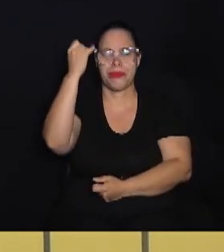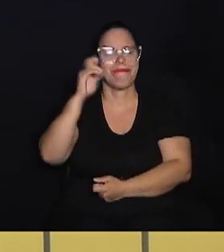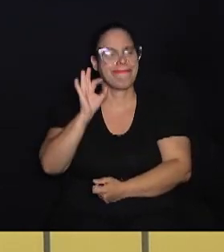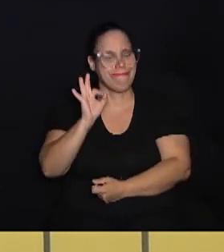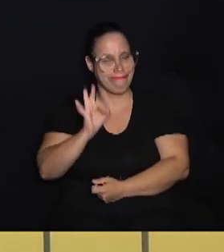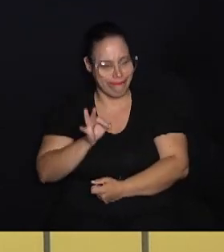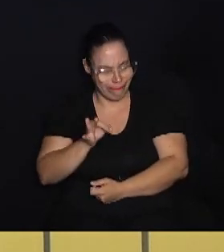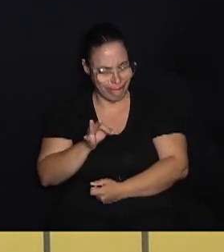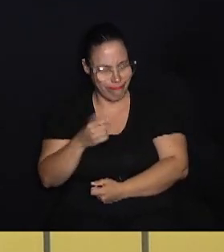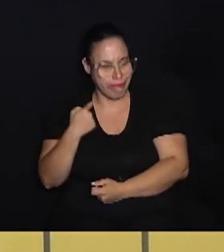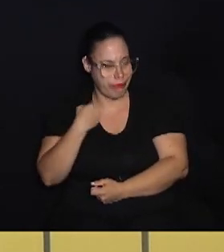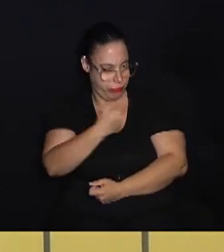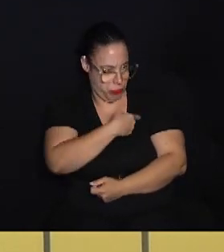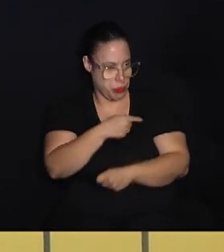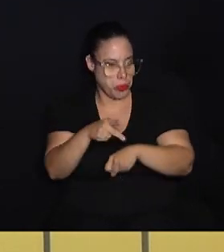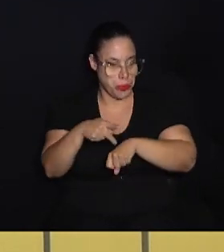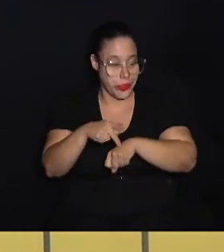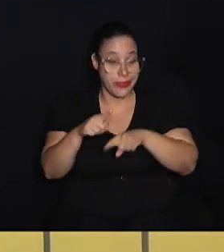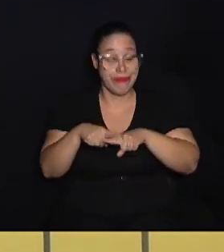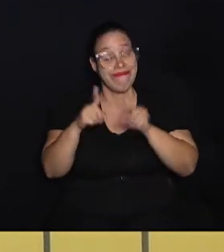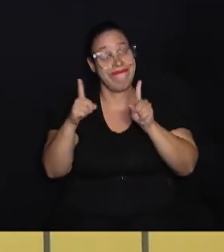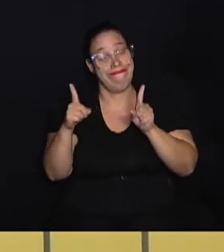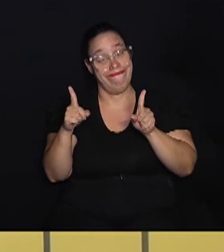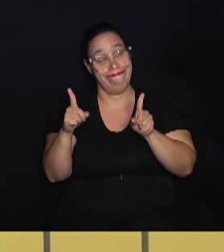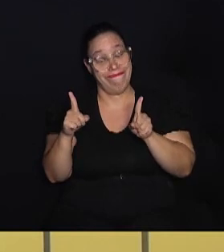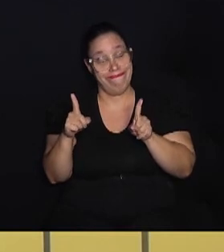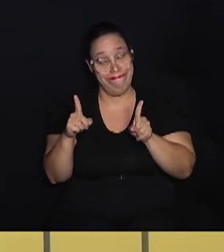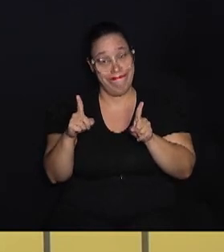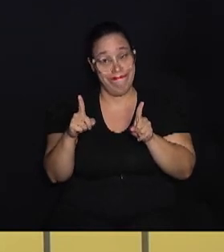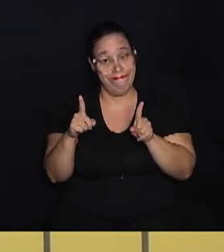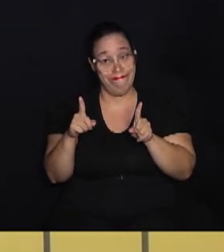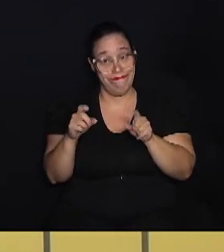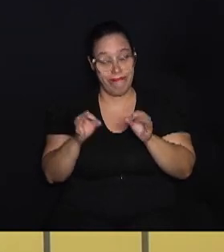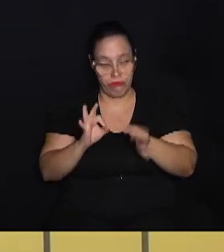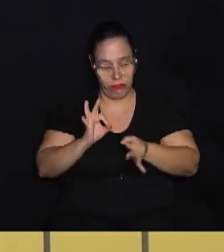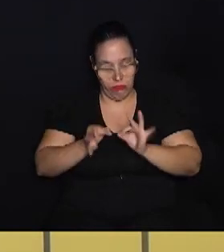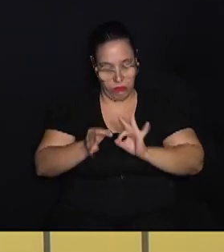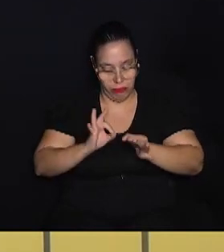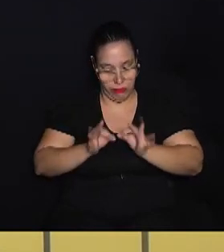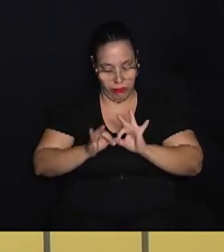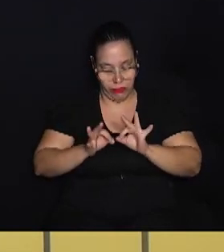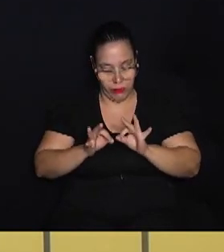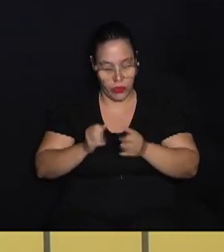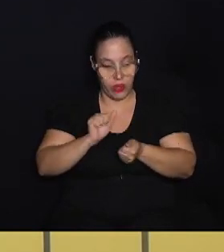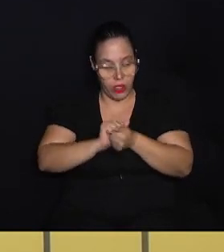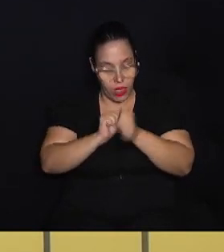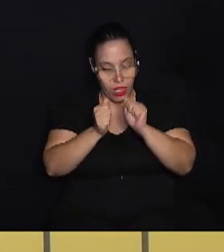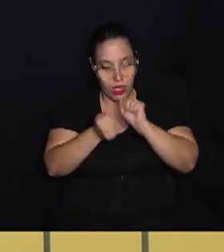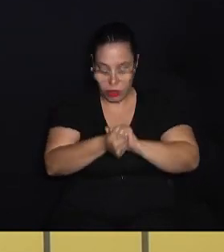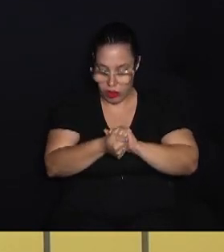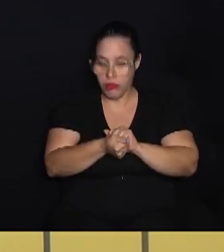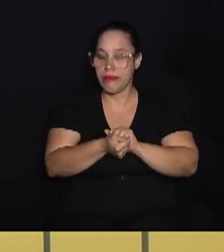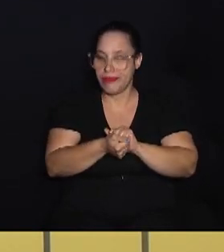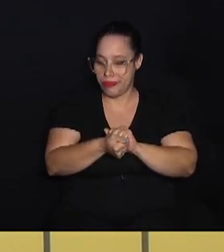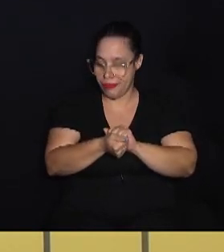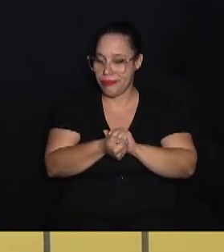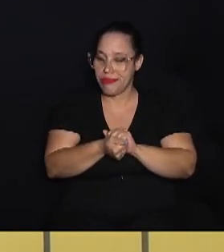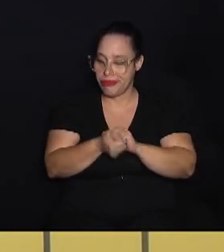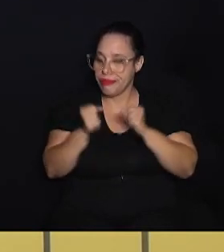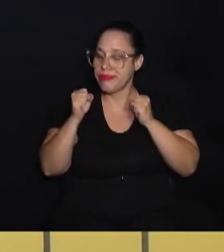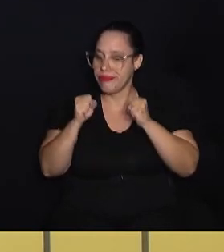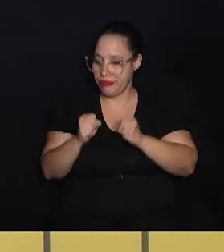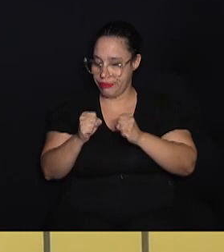para o nosso país, mas a gente precisa ter técnicas mais adequadas para que a gente